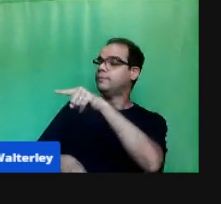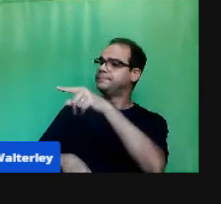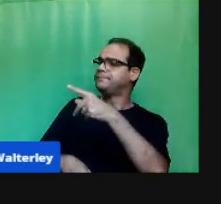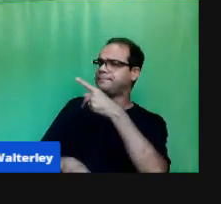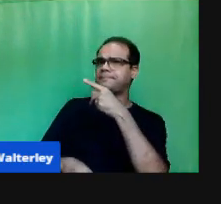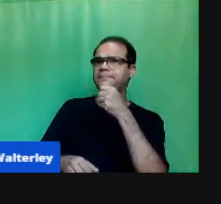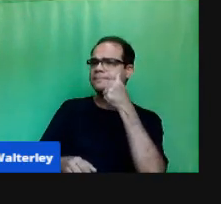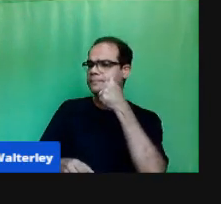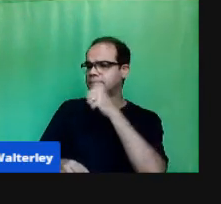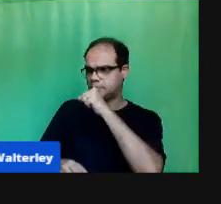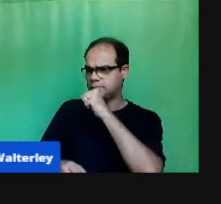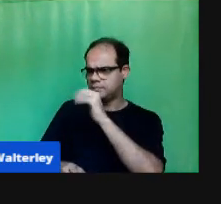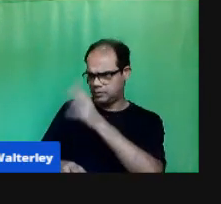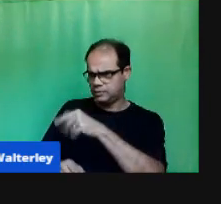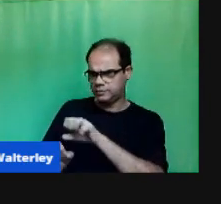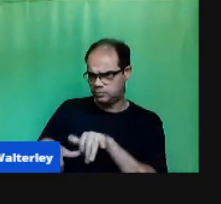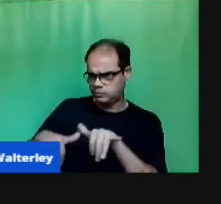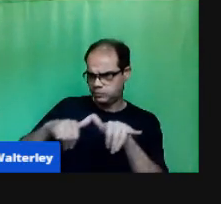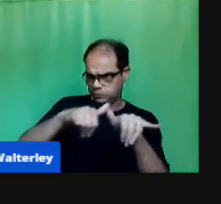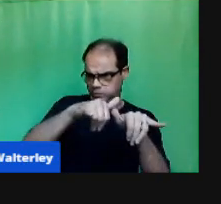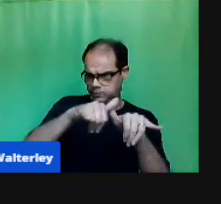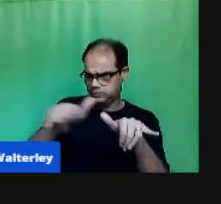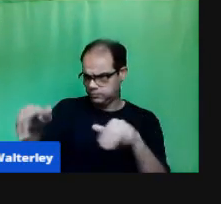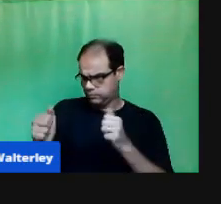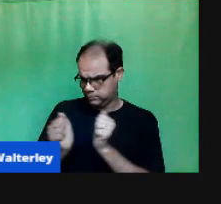executar a rotina da